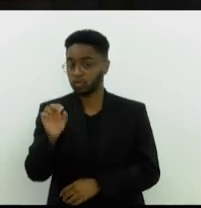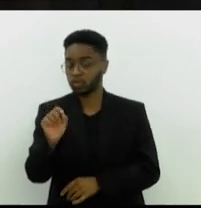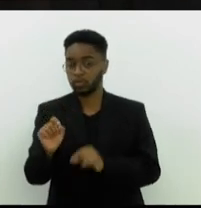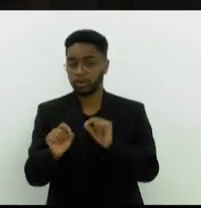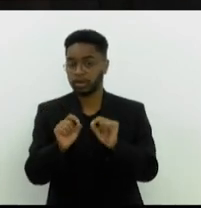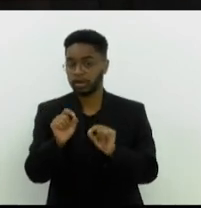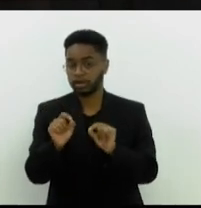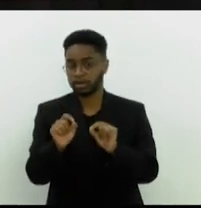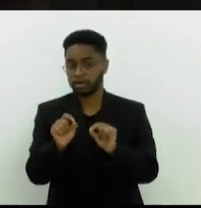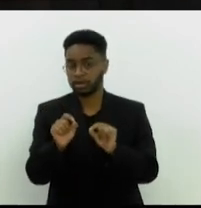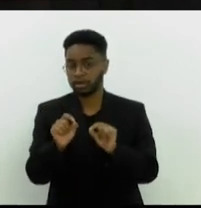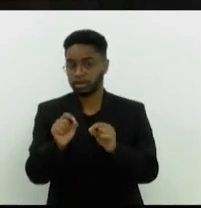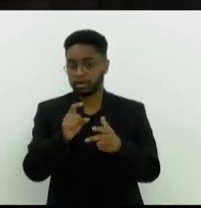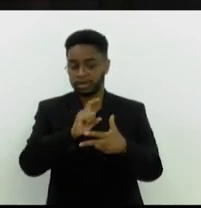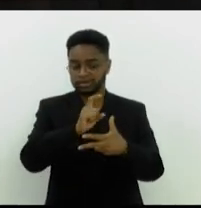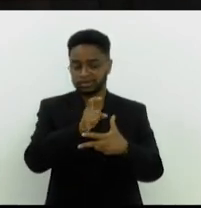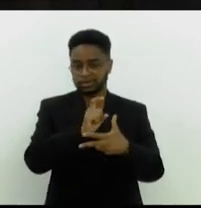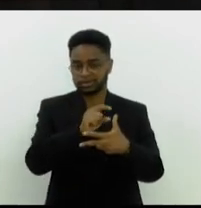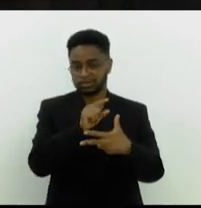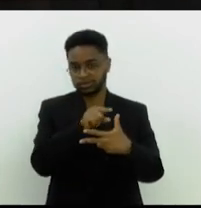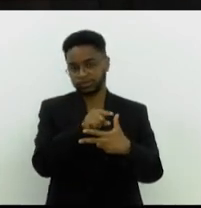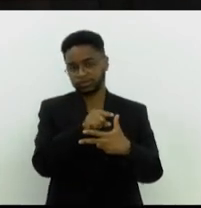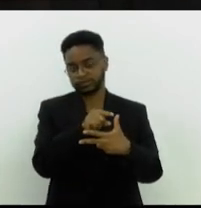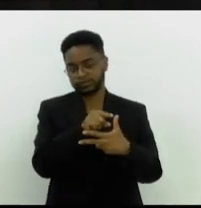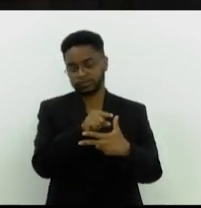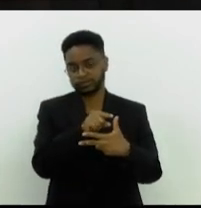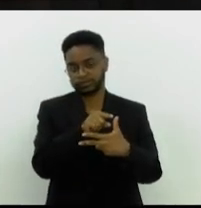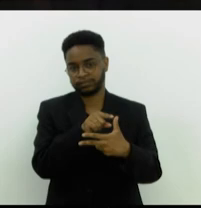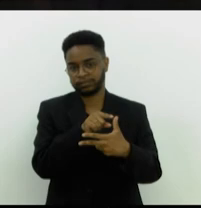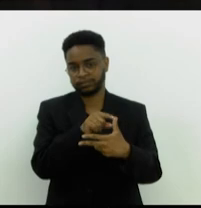poder executivo.